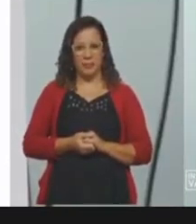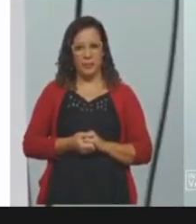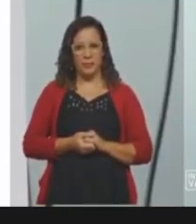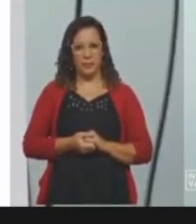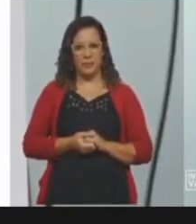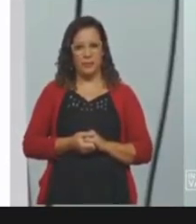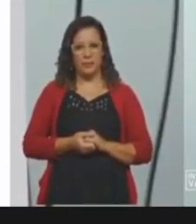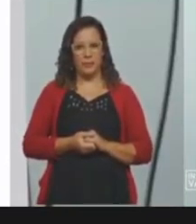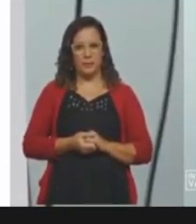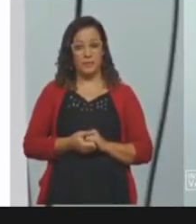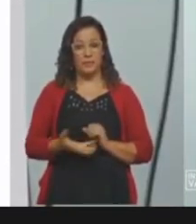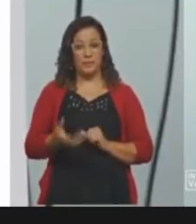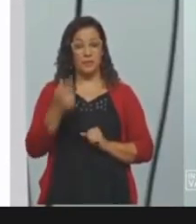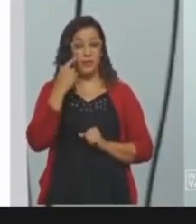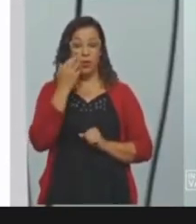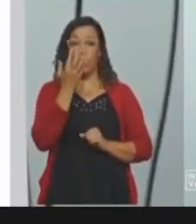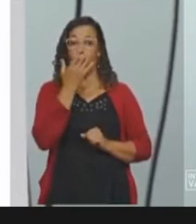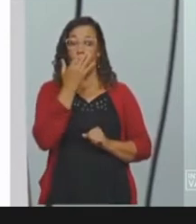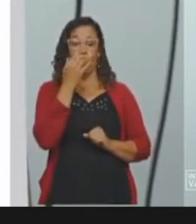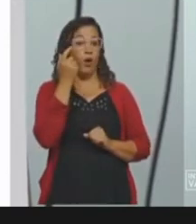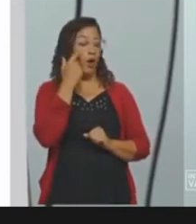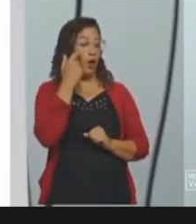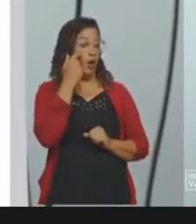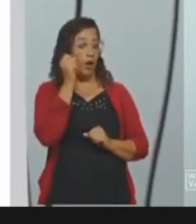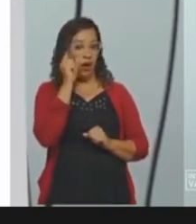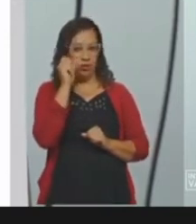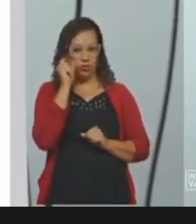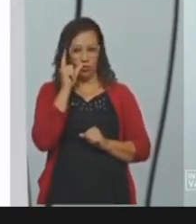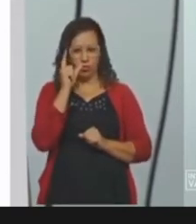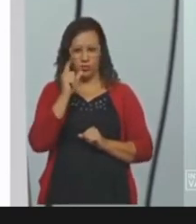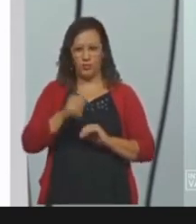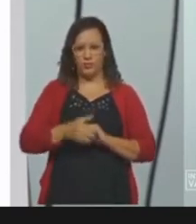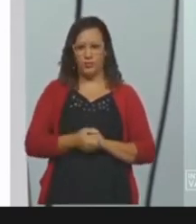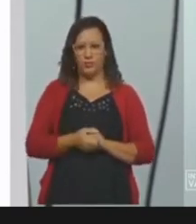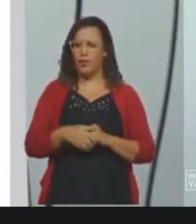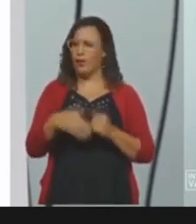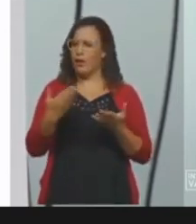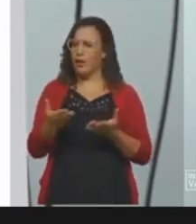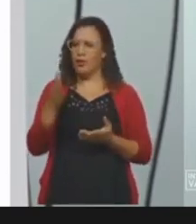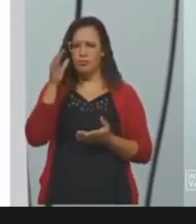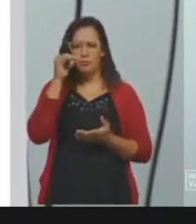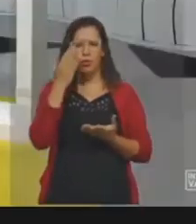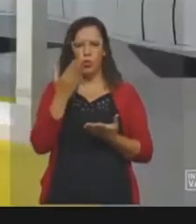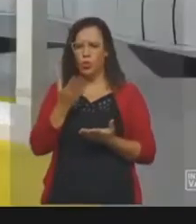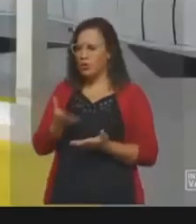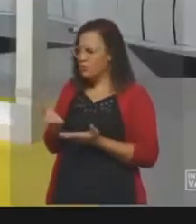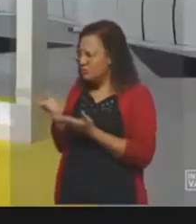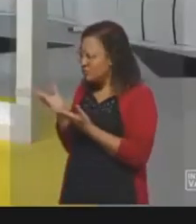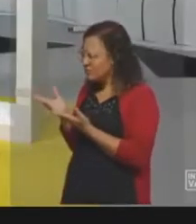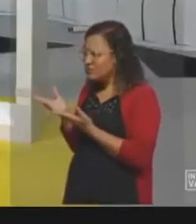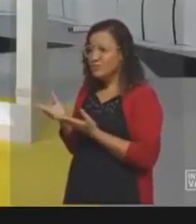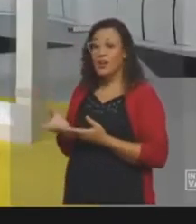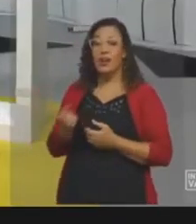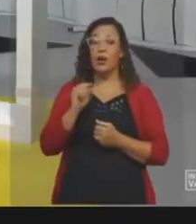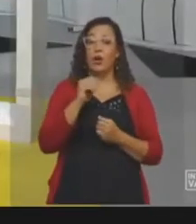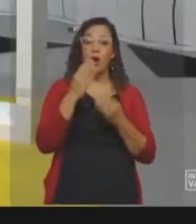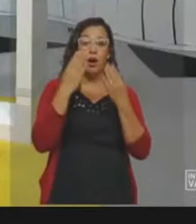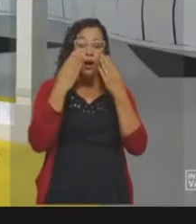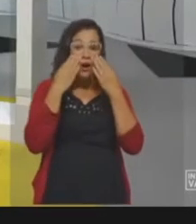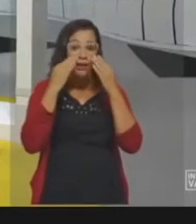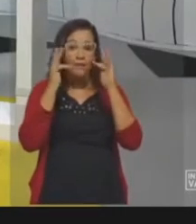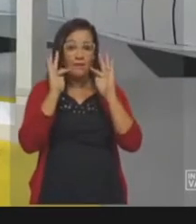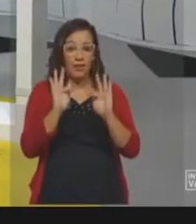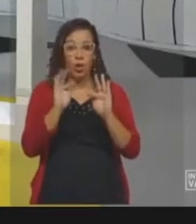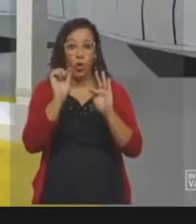E aí aqui nós temos a cor azul. O que nós observamos na pessoa é o fenótipo. É o que é